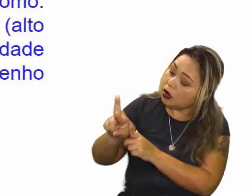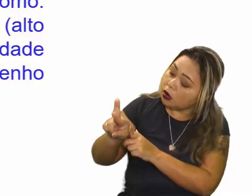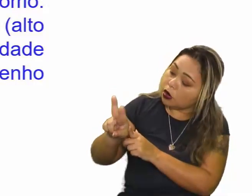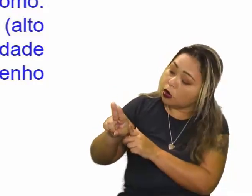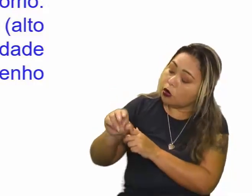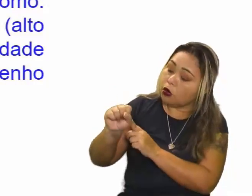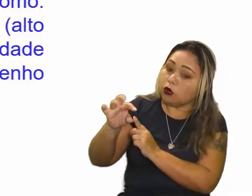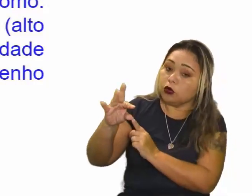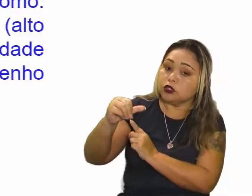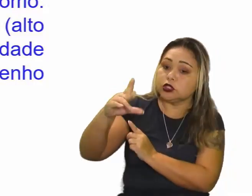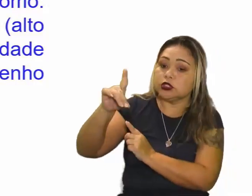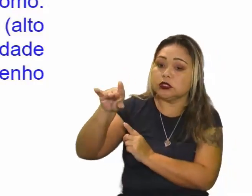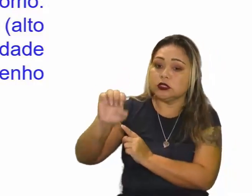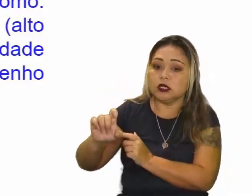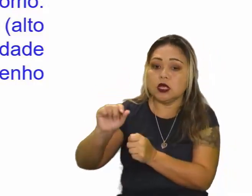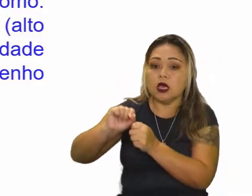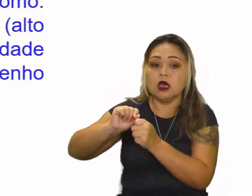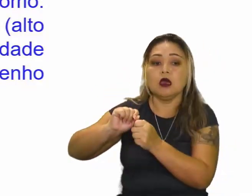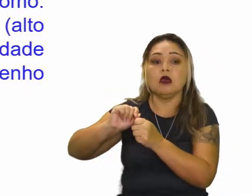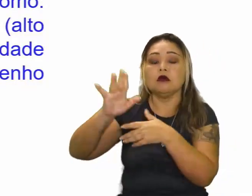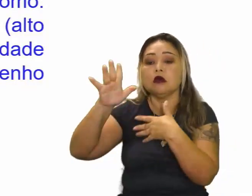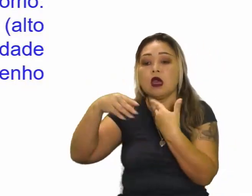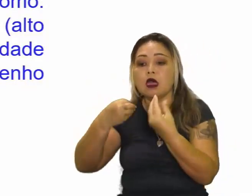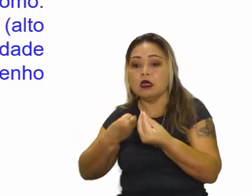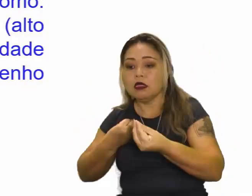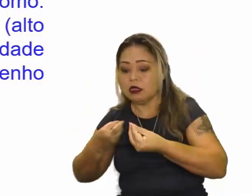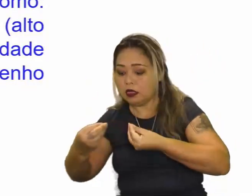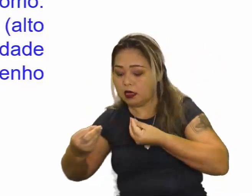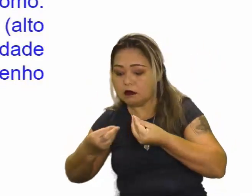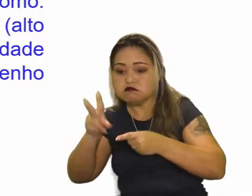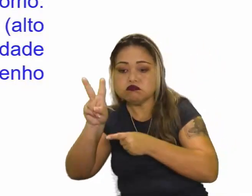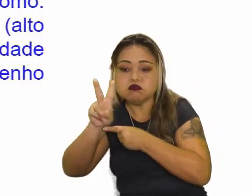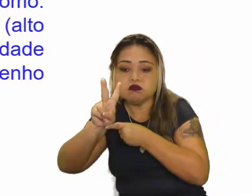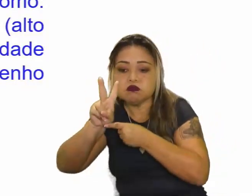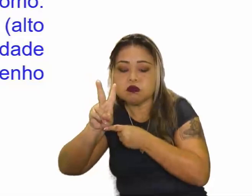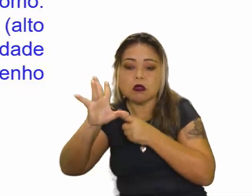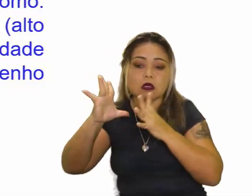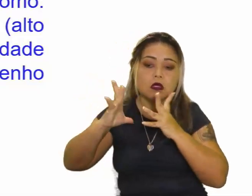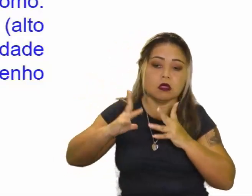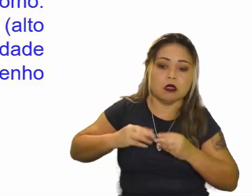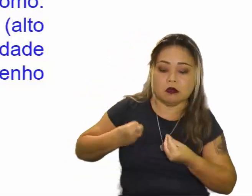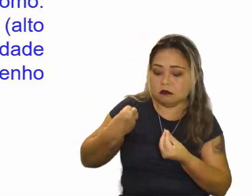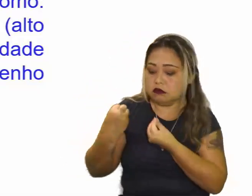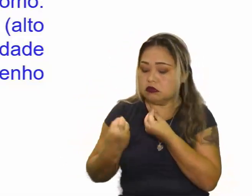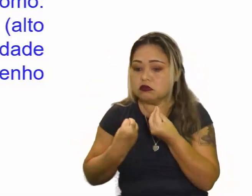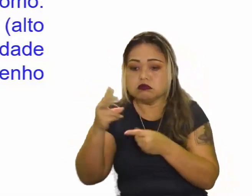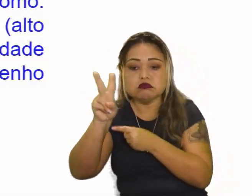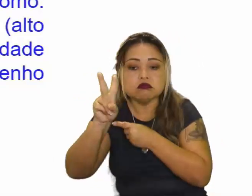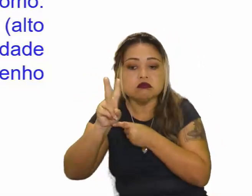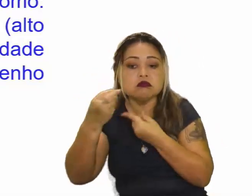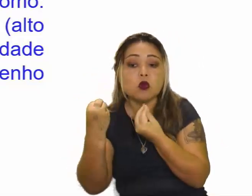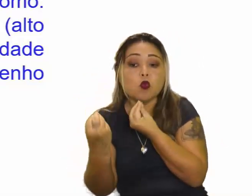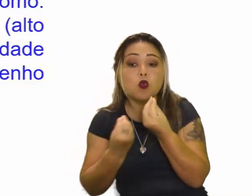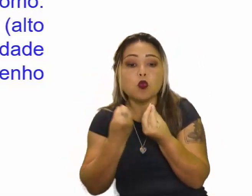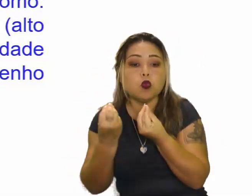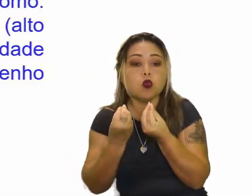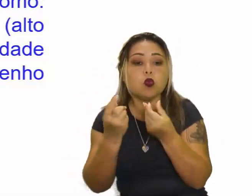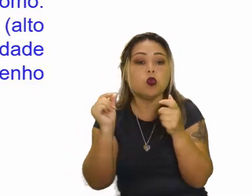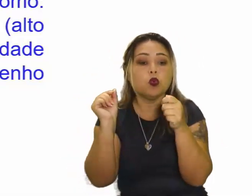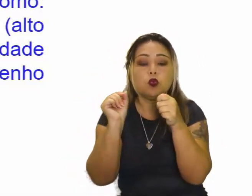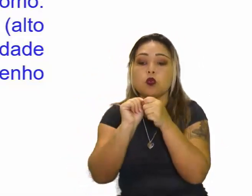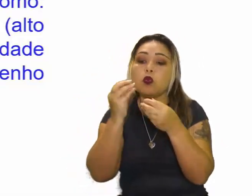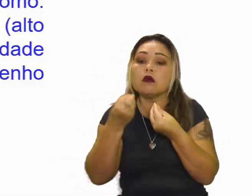professor? É que os manejos que a gente utiliza, limpezas, realizar